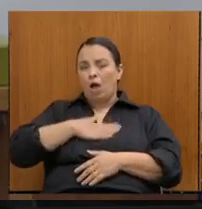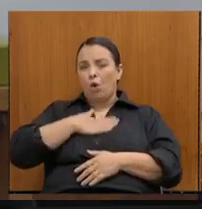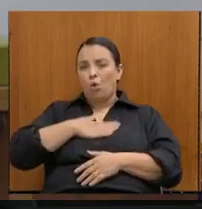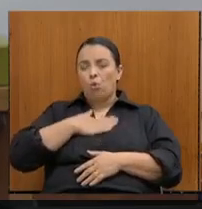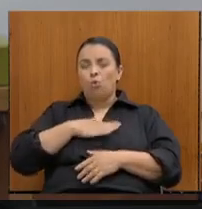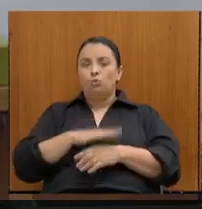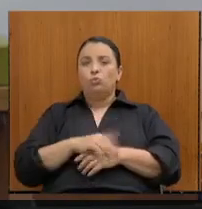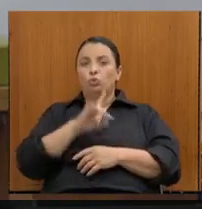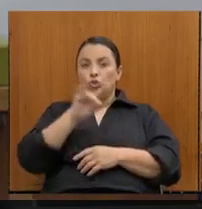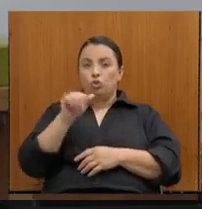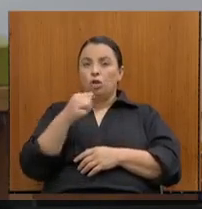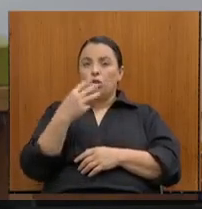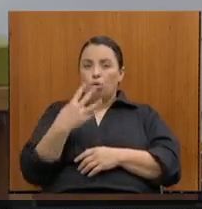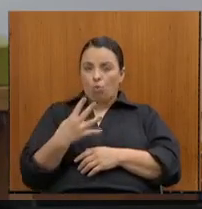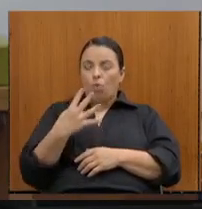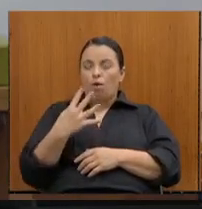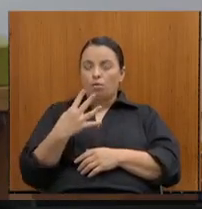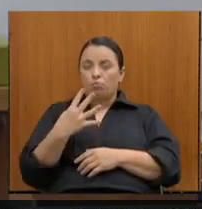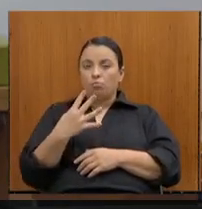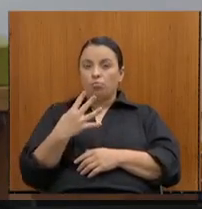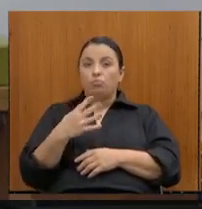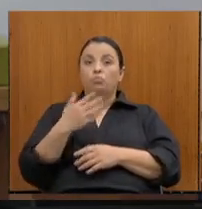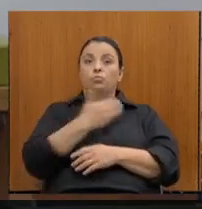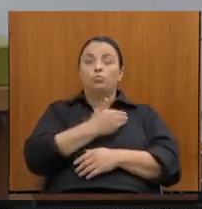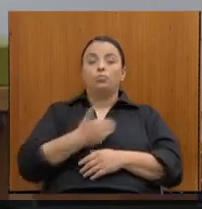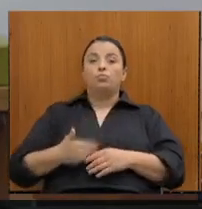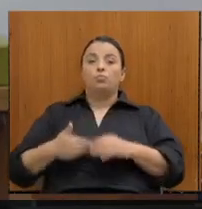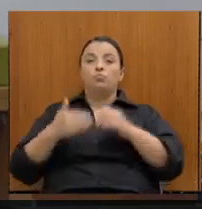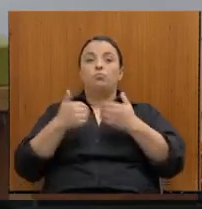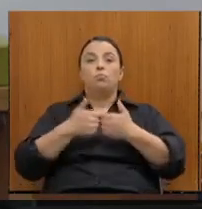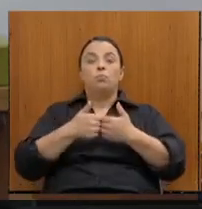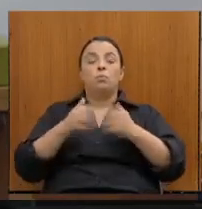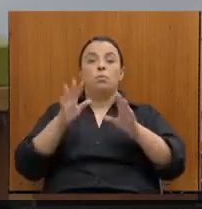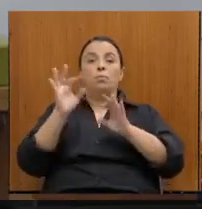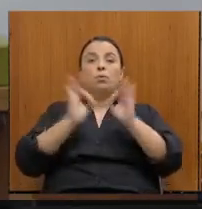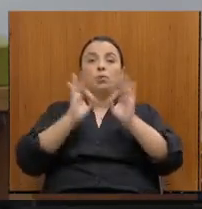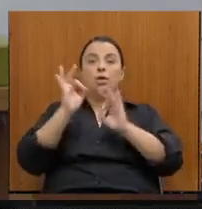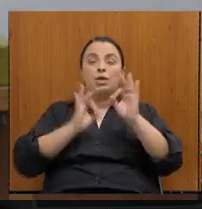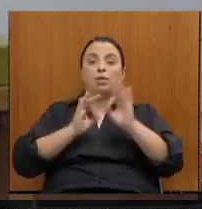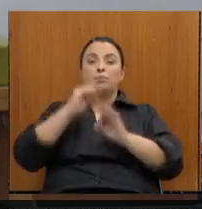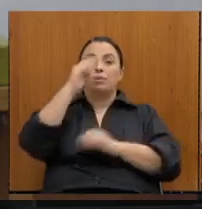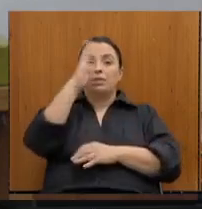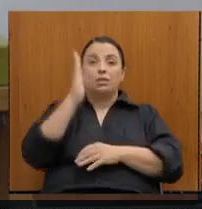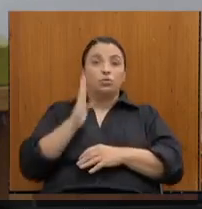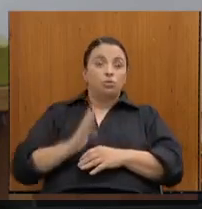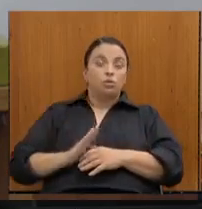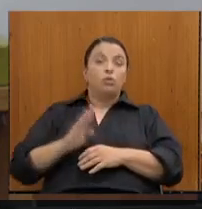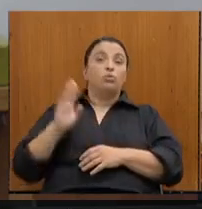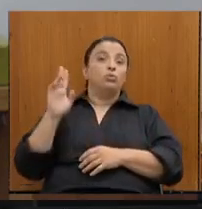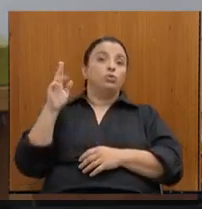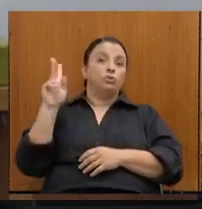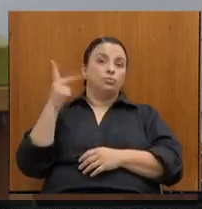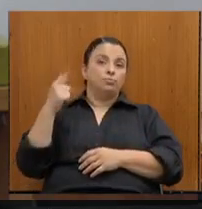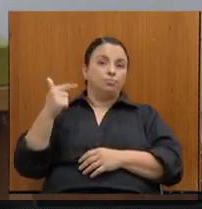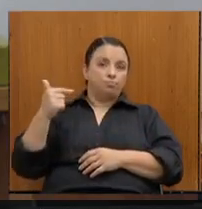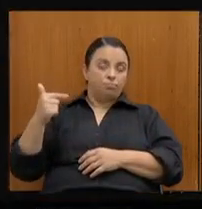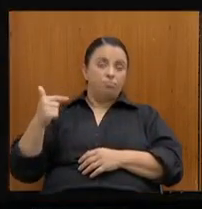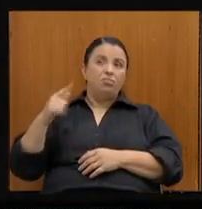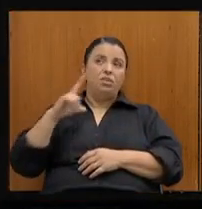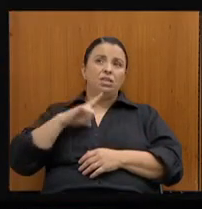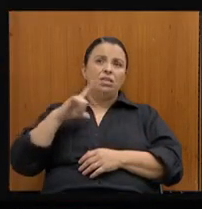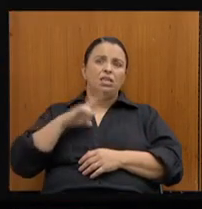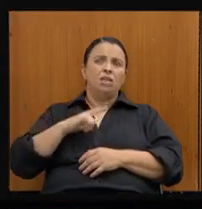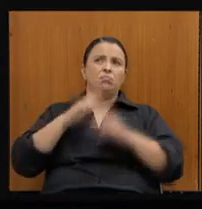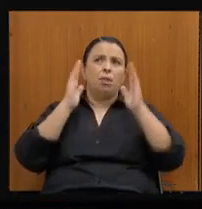governo lançou o programa nacional de hidrogênio ele é baseado num 25 discussões que nós tivemos aí em termos de